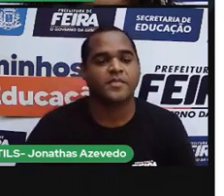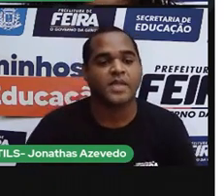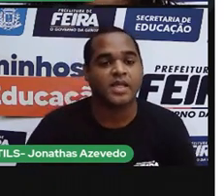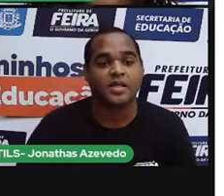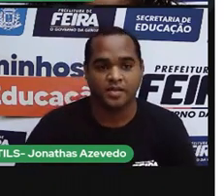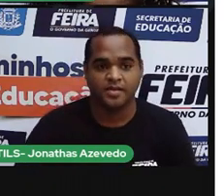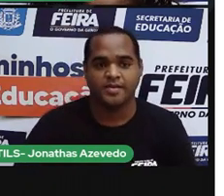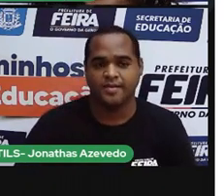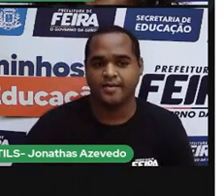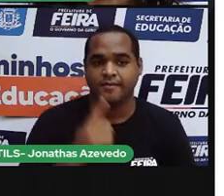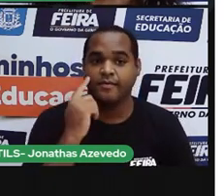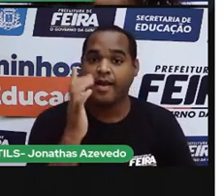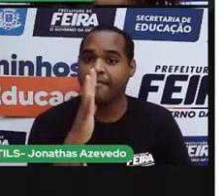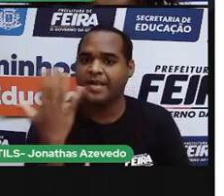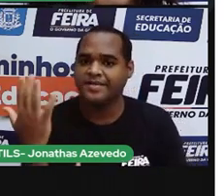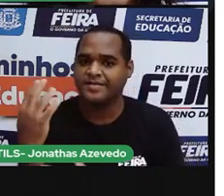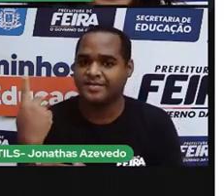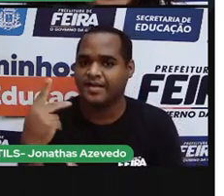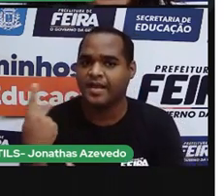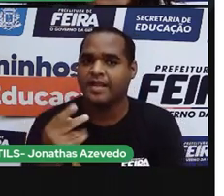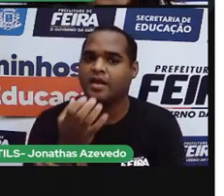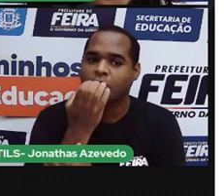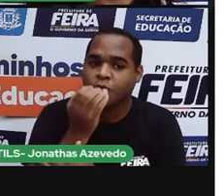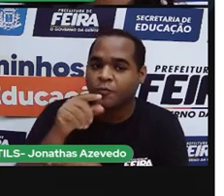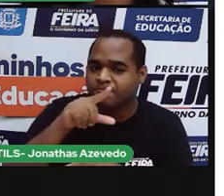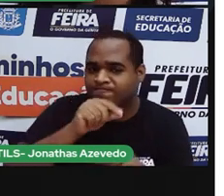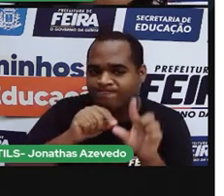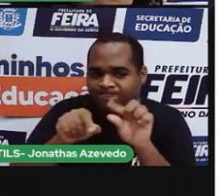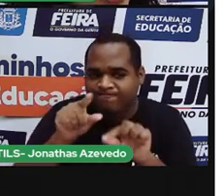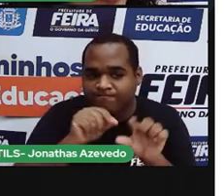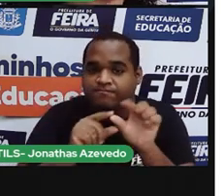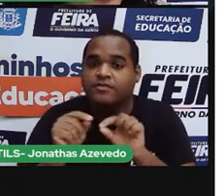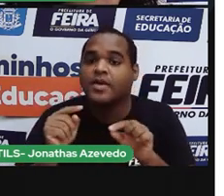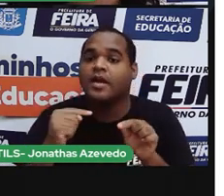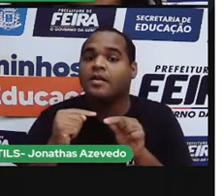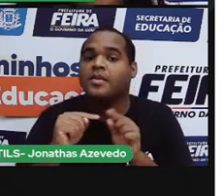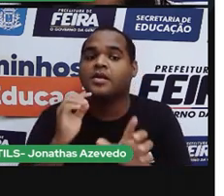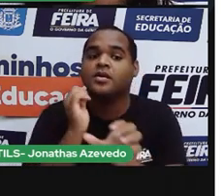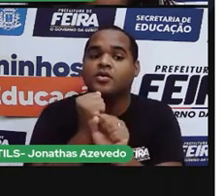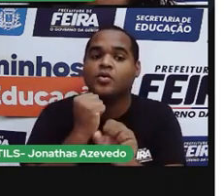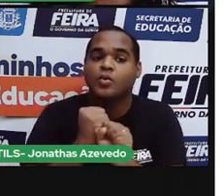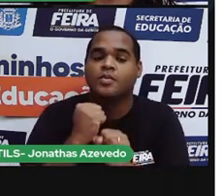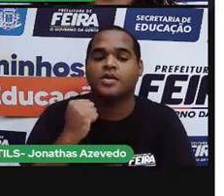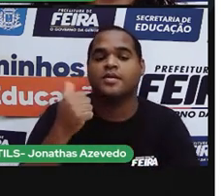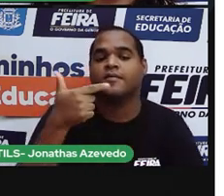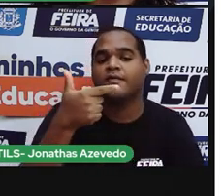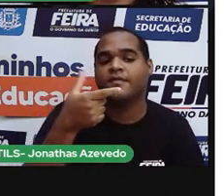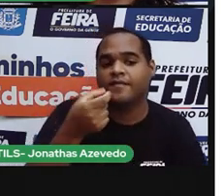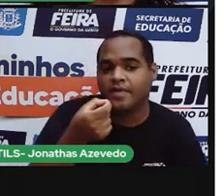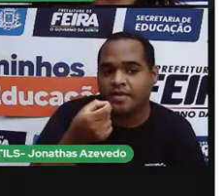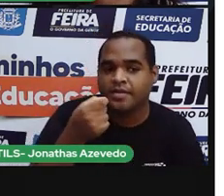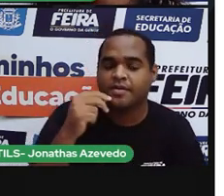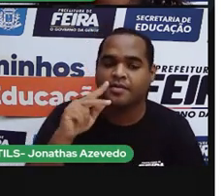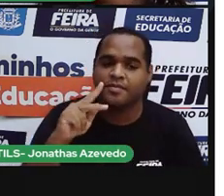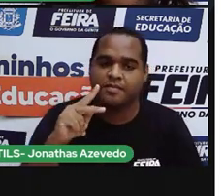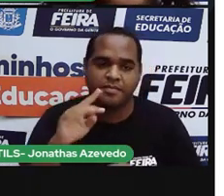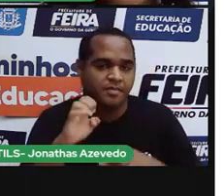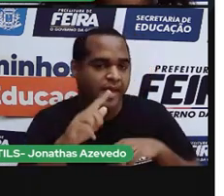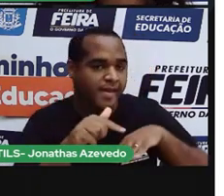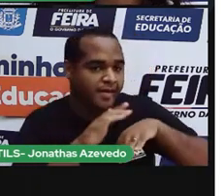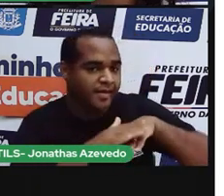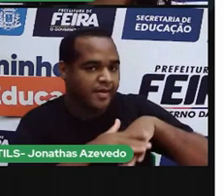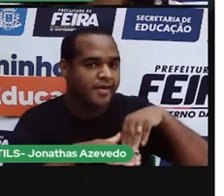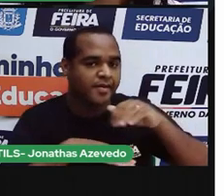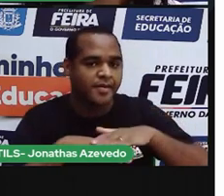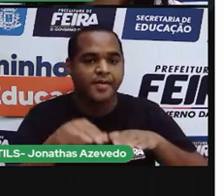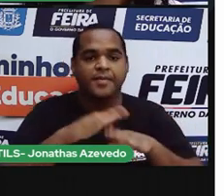Uma praça há cachorros e passarinhos. No total, 20 pezinhos. No meio